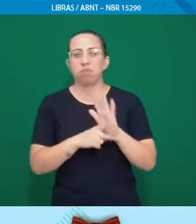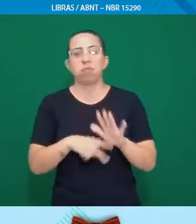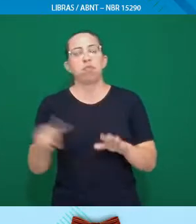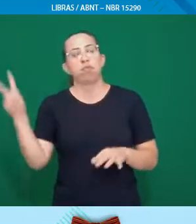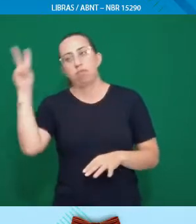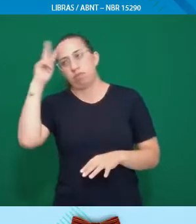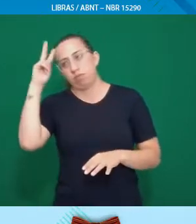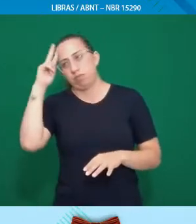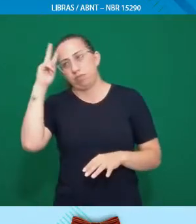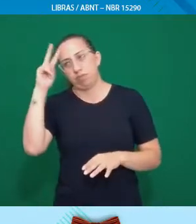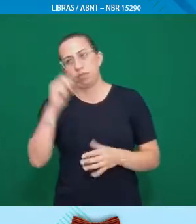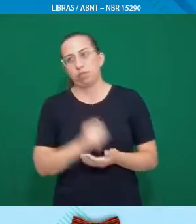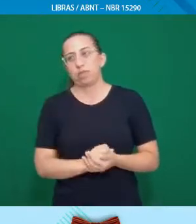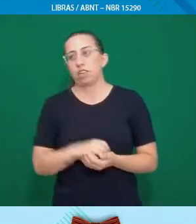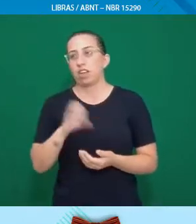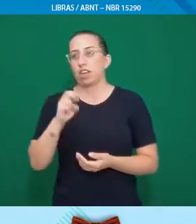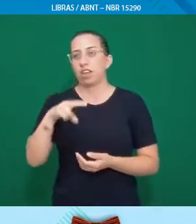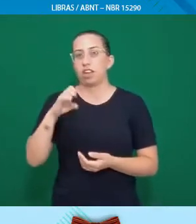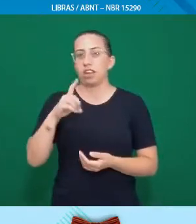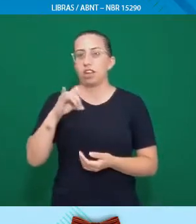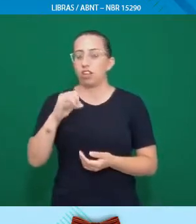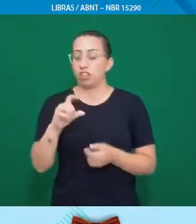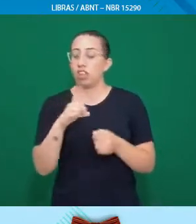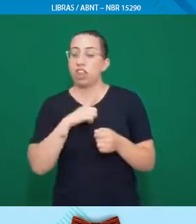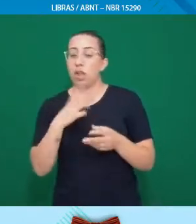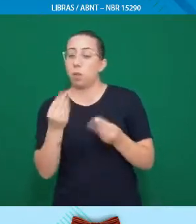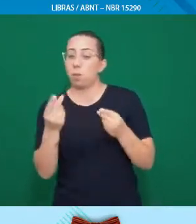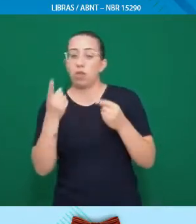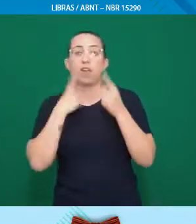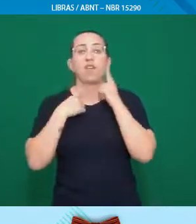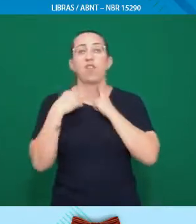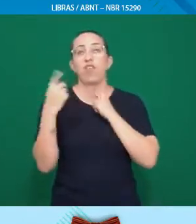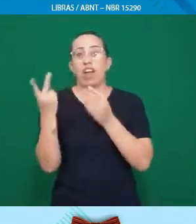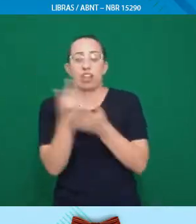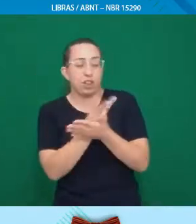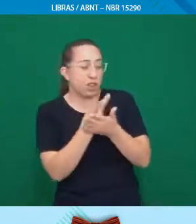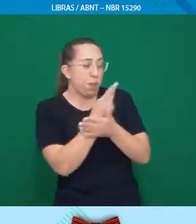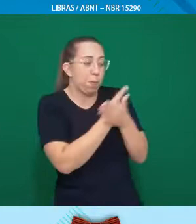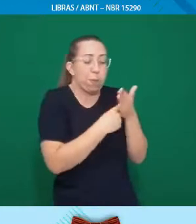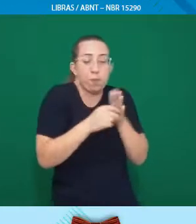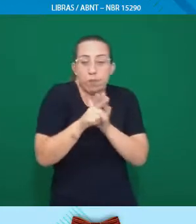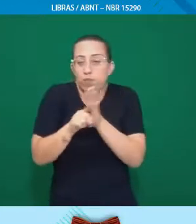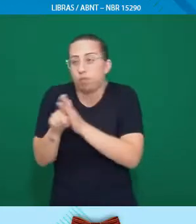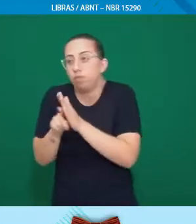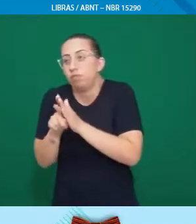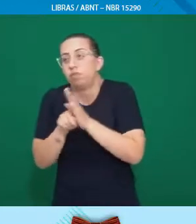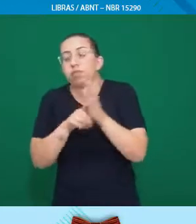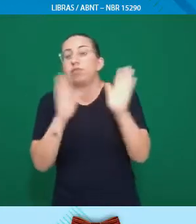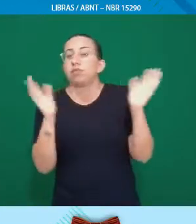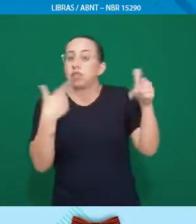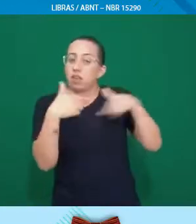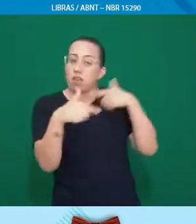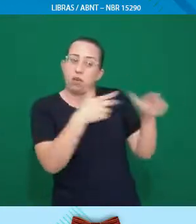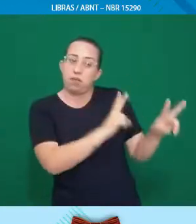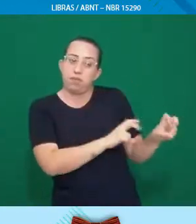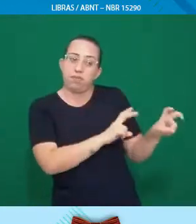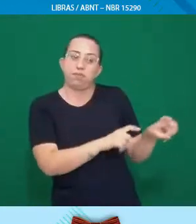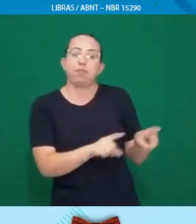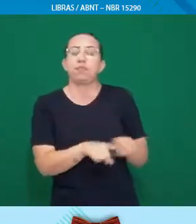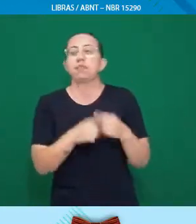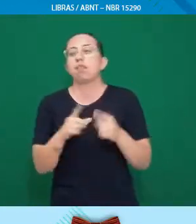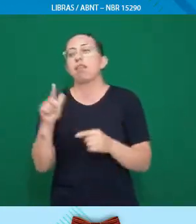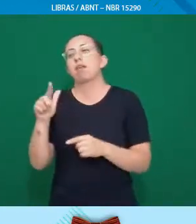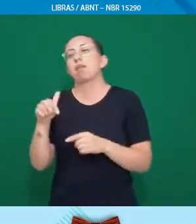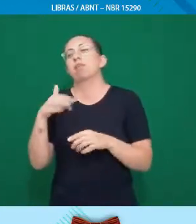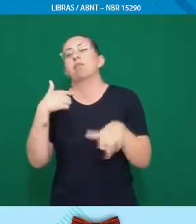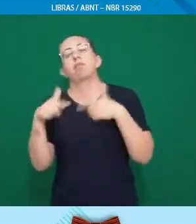na área da história que a dona Neide tem muita pesquisa ainda para realizar para fazer tá trabalhando nesse momento pela agricultura né dona Enedir e de como